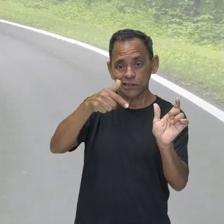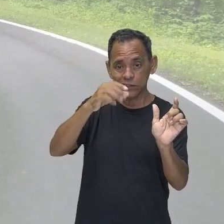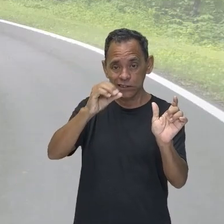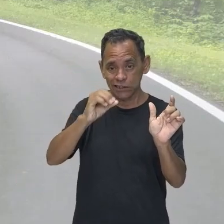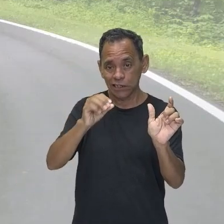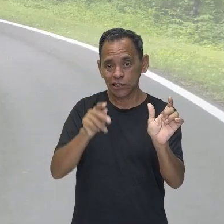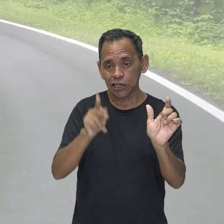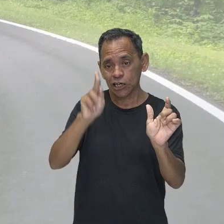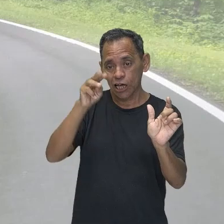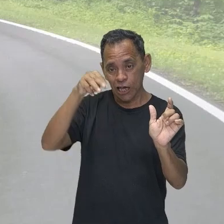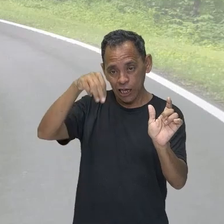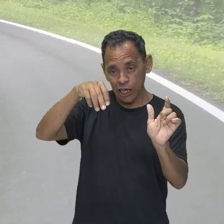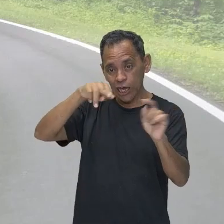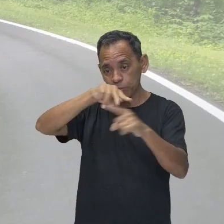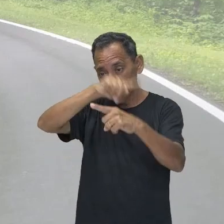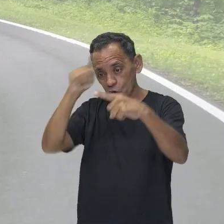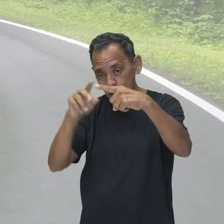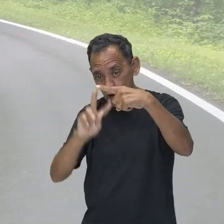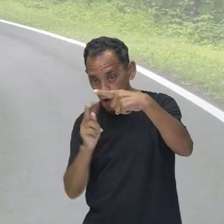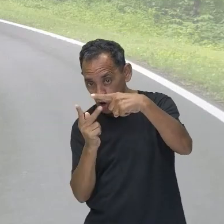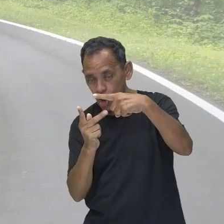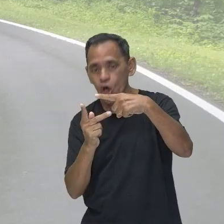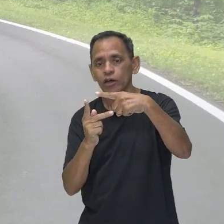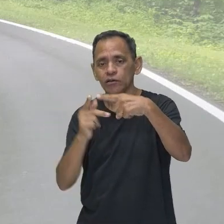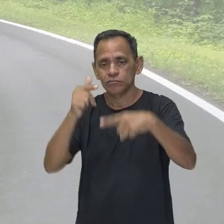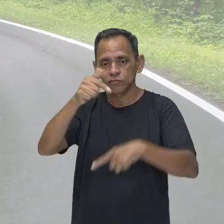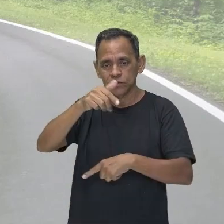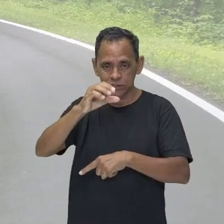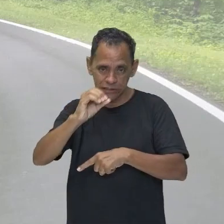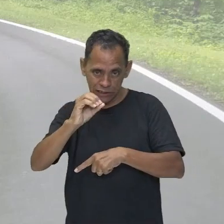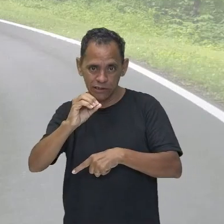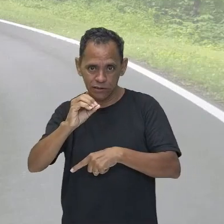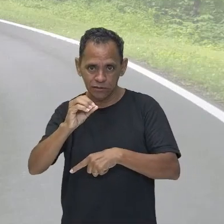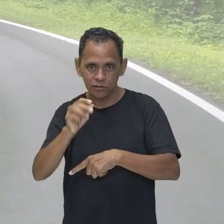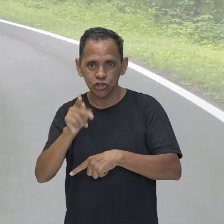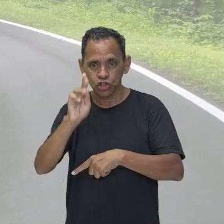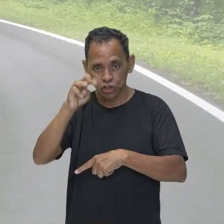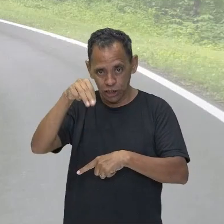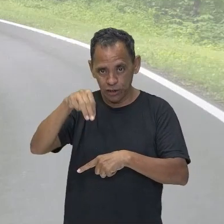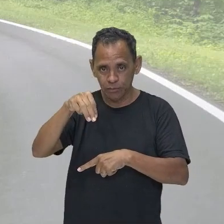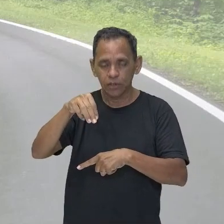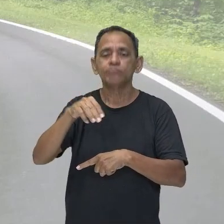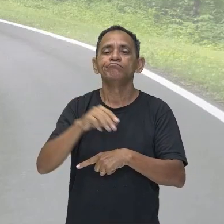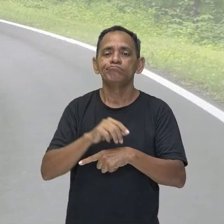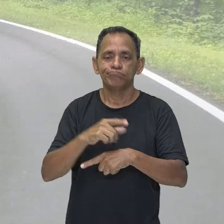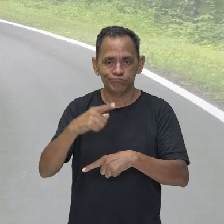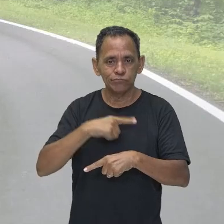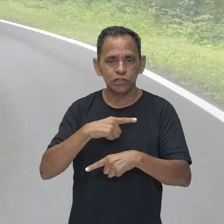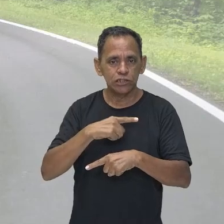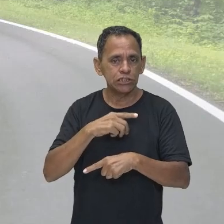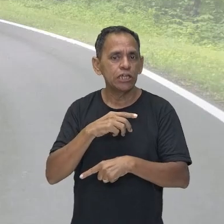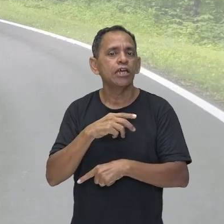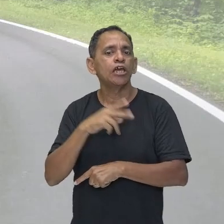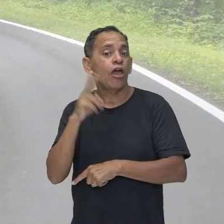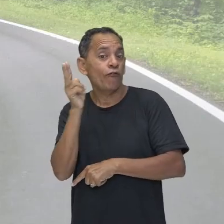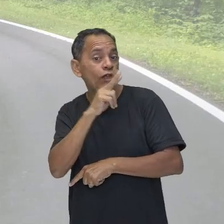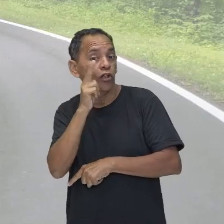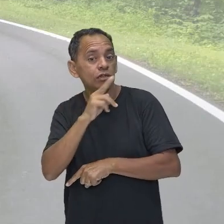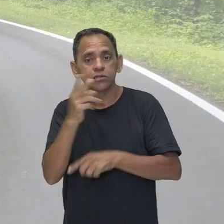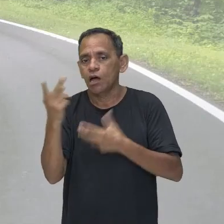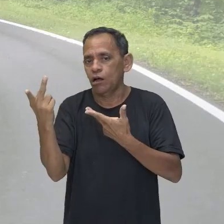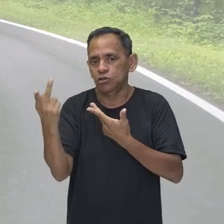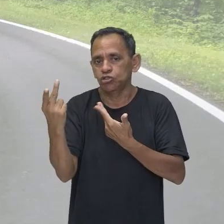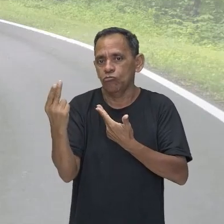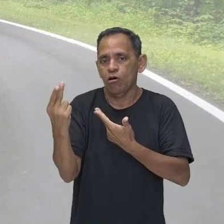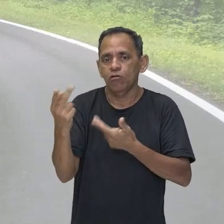está com uma velocidade negativa de 70 km por hora, então mais 70 e menos 70, eles têm a mesma rapidez. Ou seja, os dois